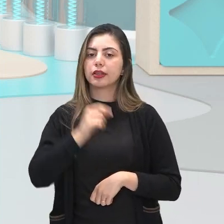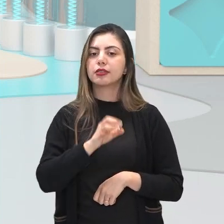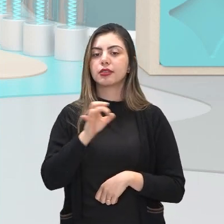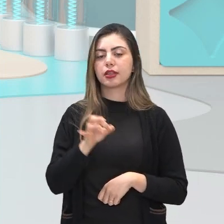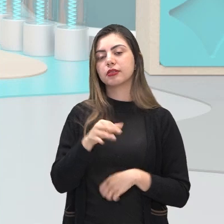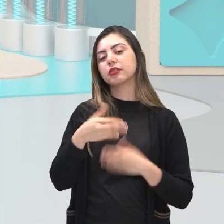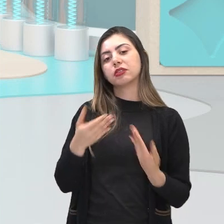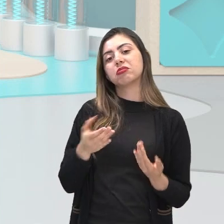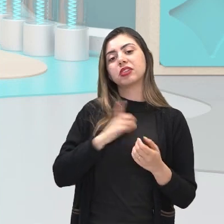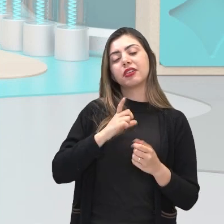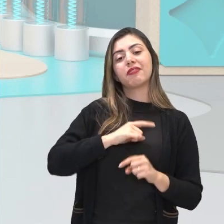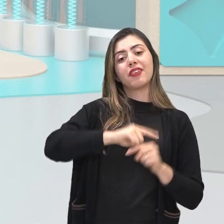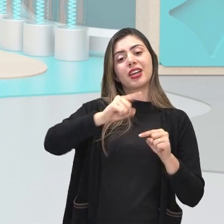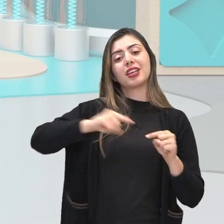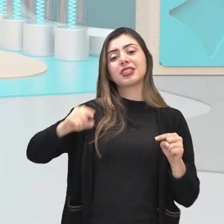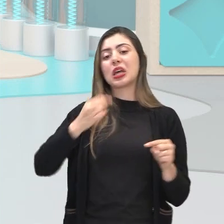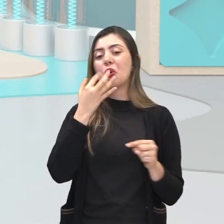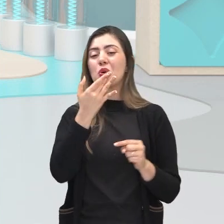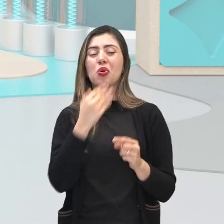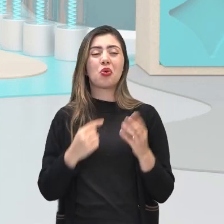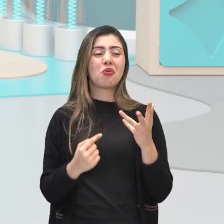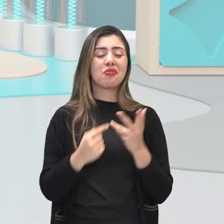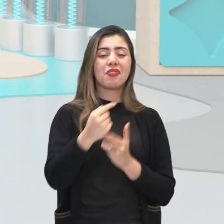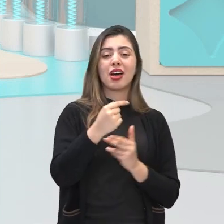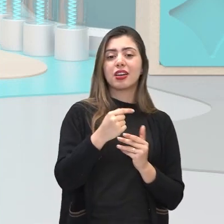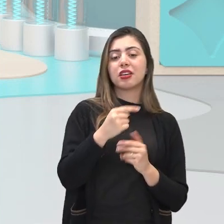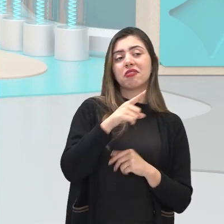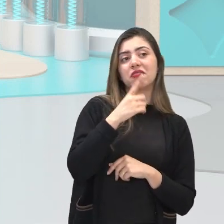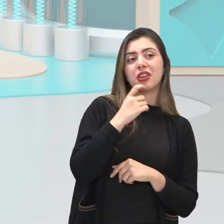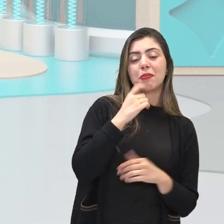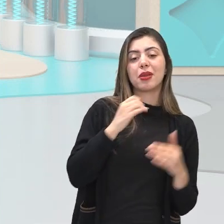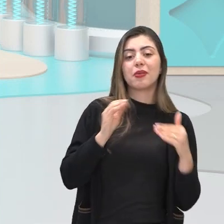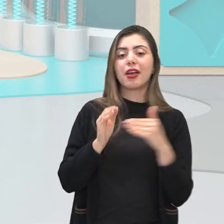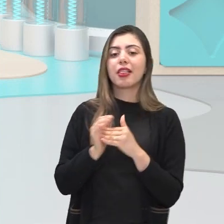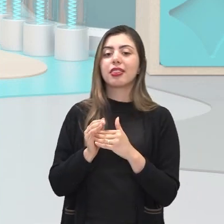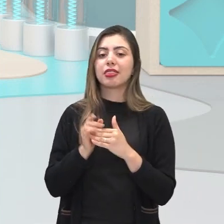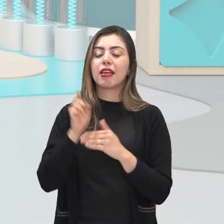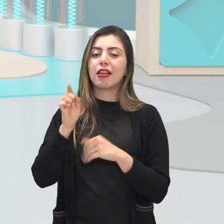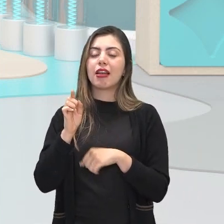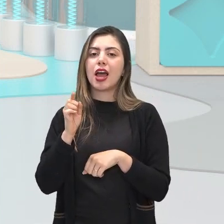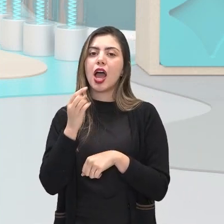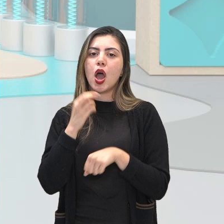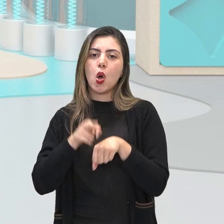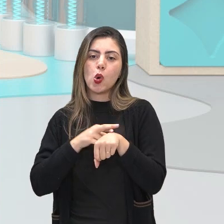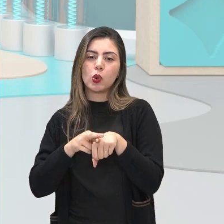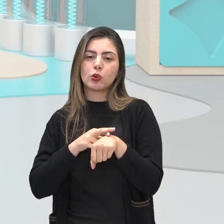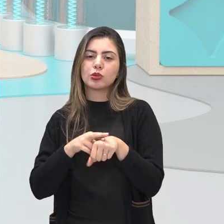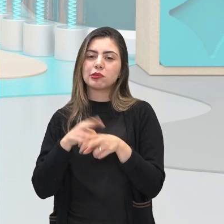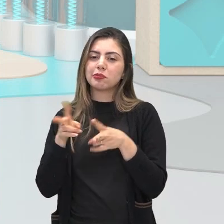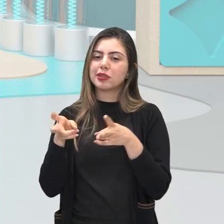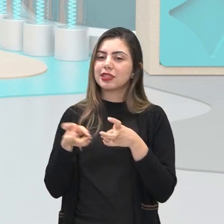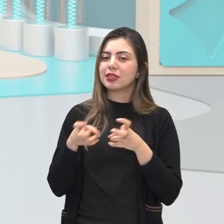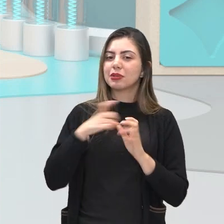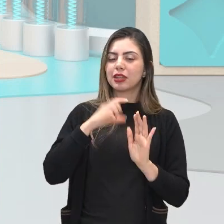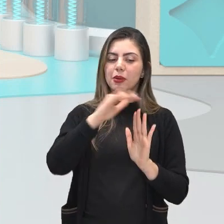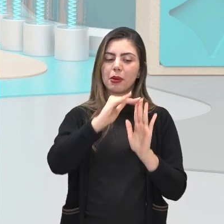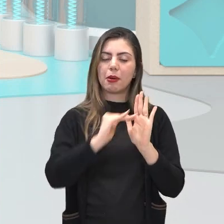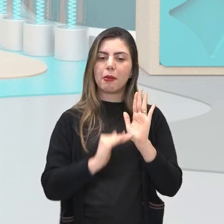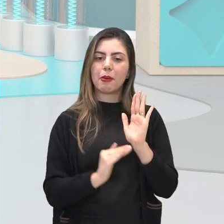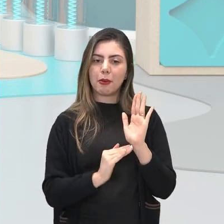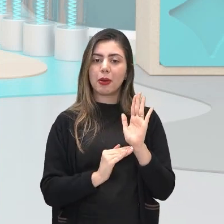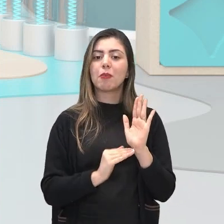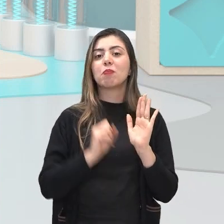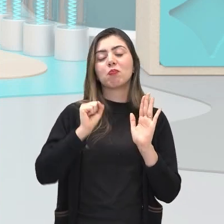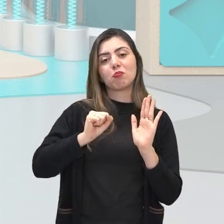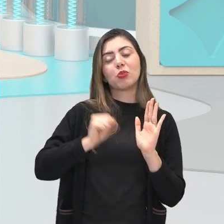varia do vermelho ao violeta. Assim, vamos perceber essa variação de cores, do